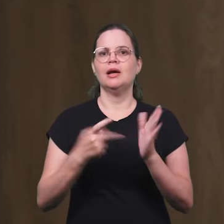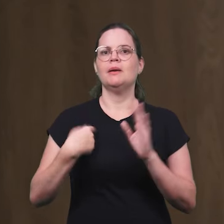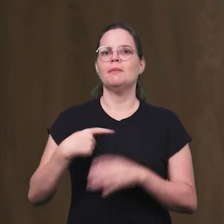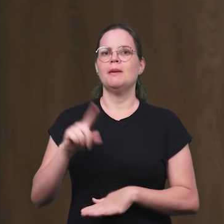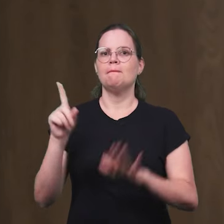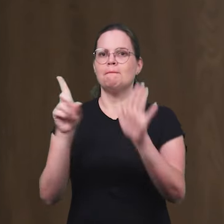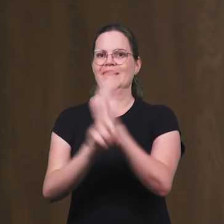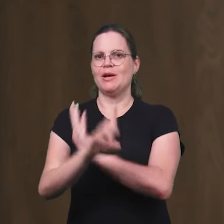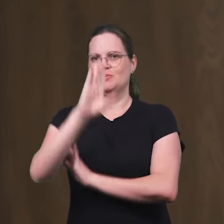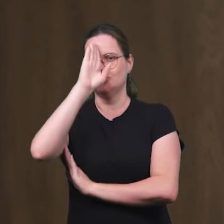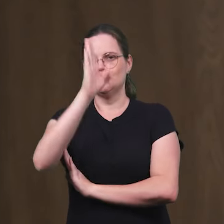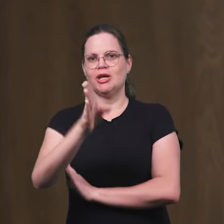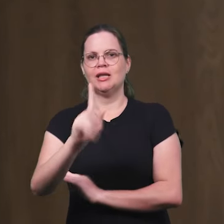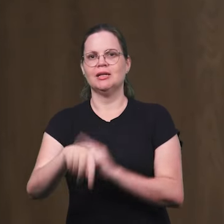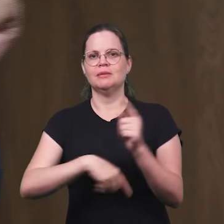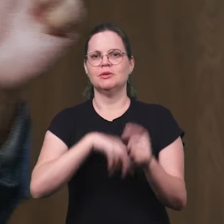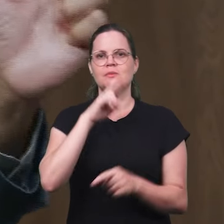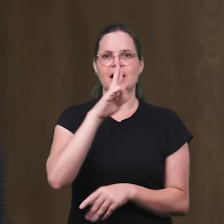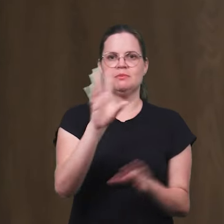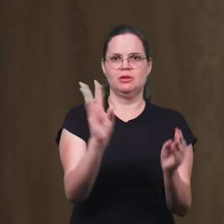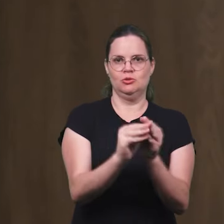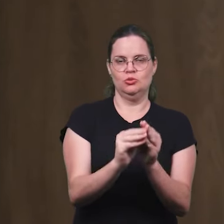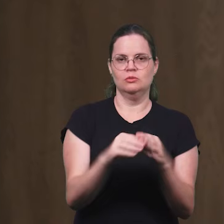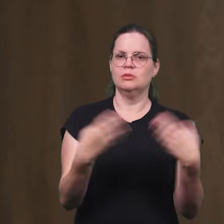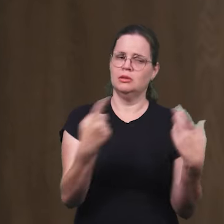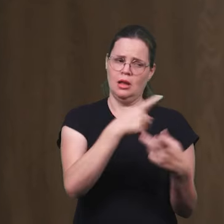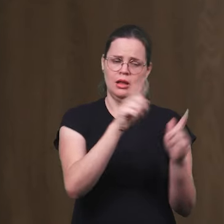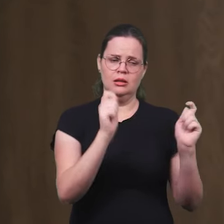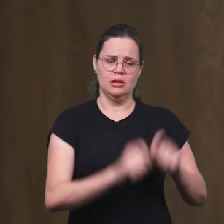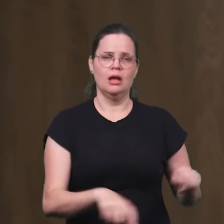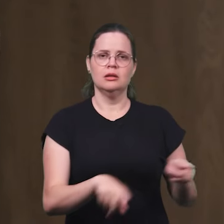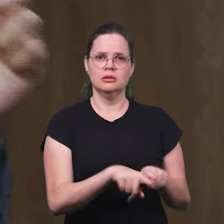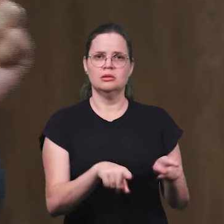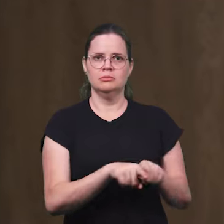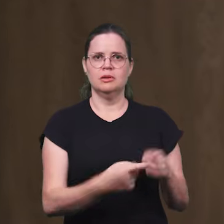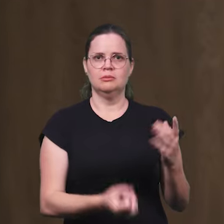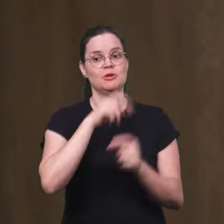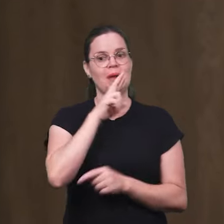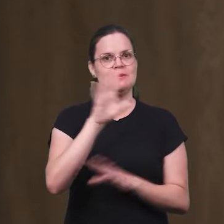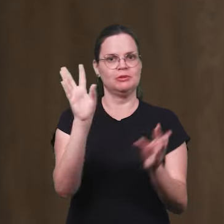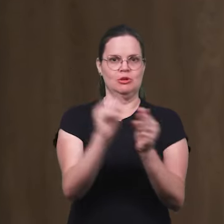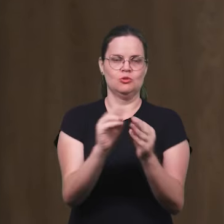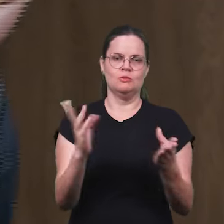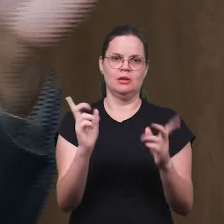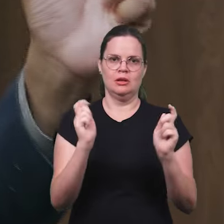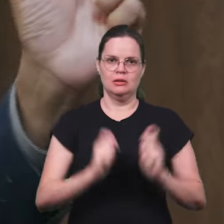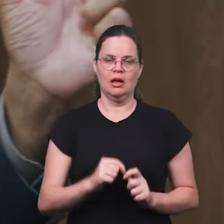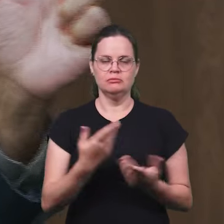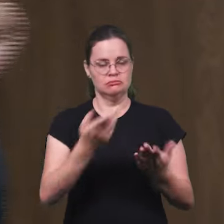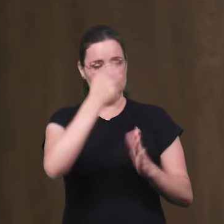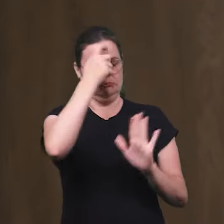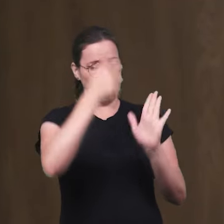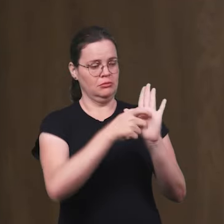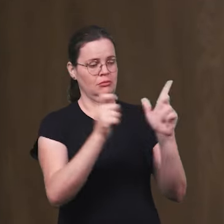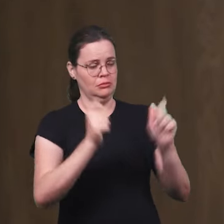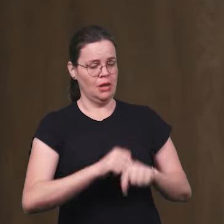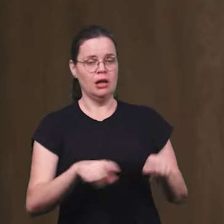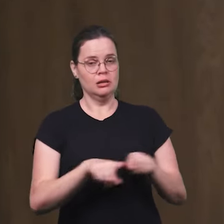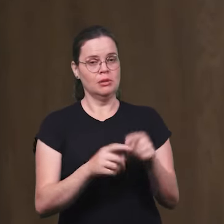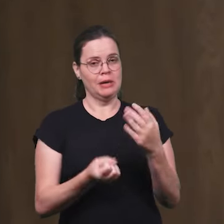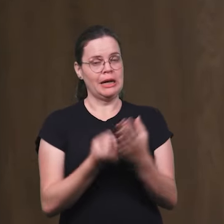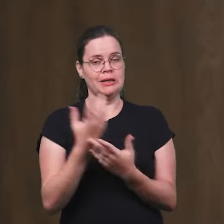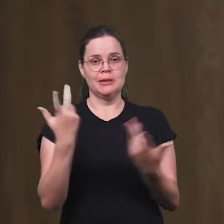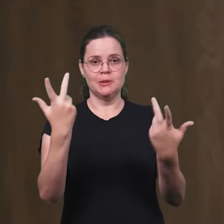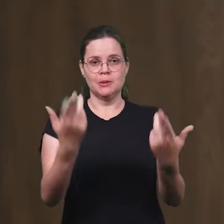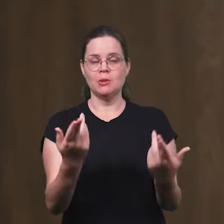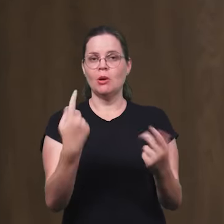uma resposta imediata, né? Então a IA pode criar para vocês um flashcard para fazer uma pergunta e você tentar